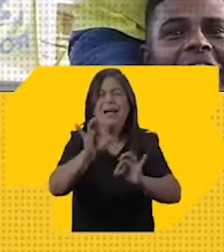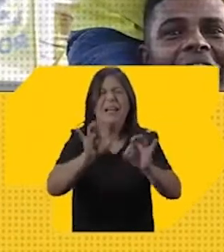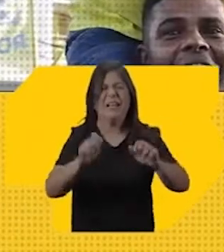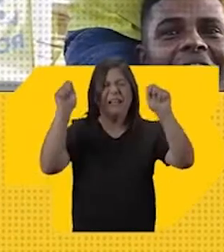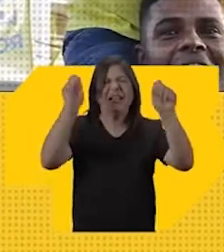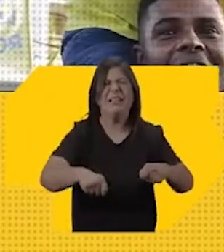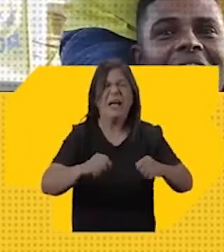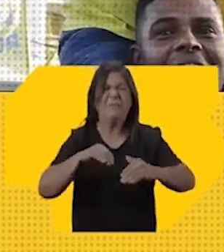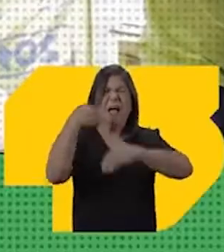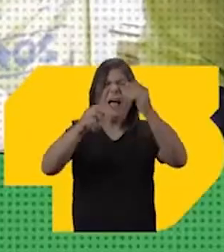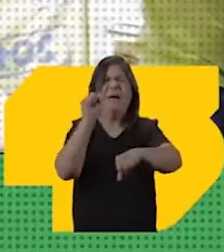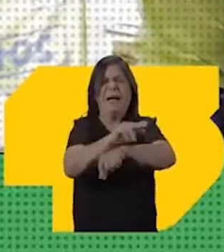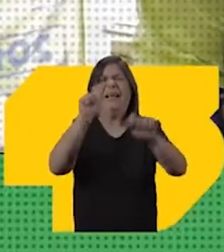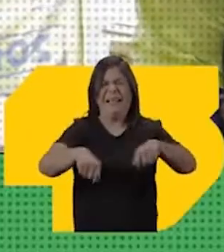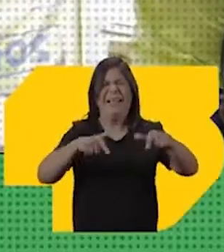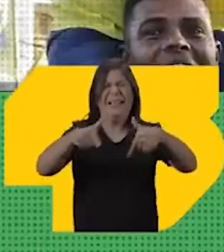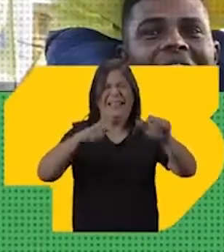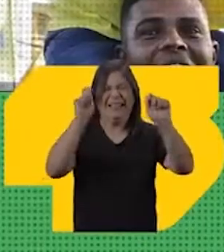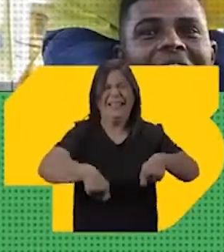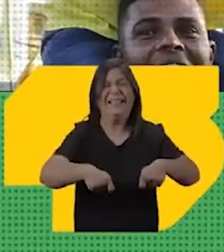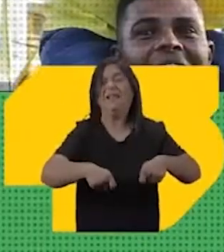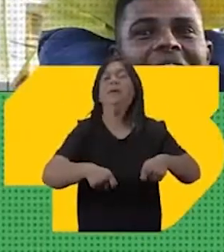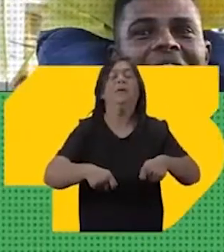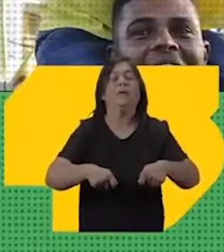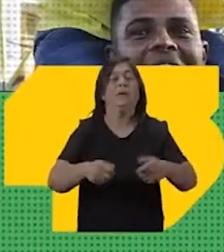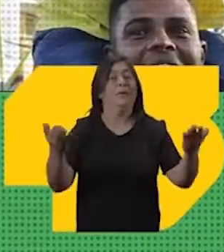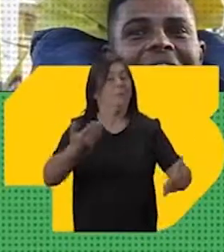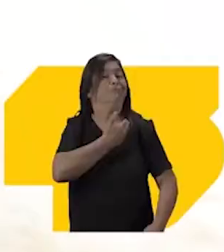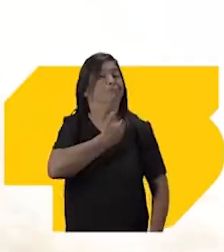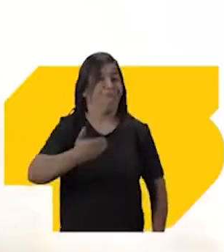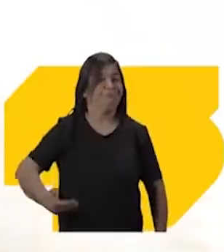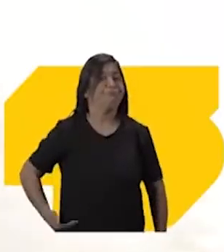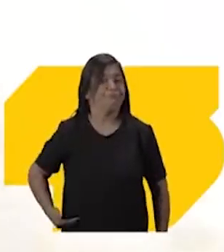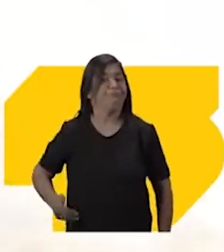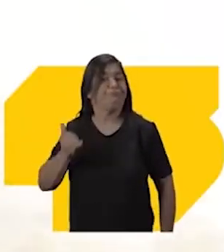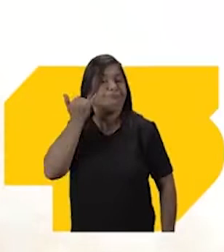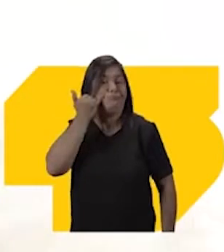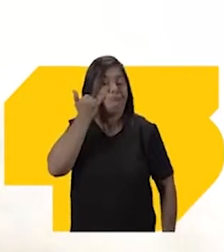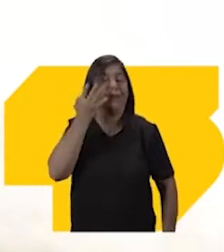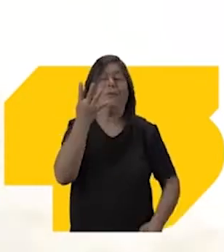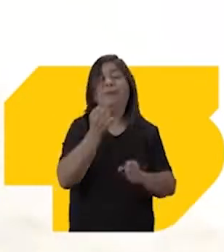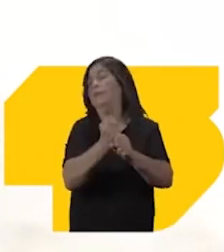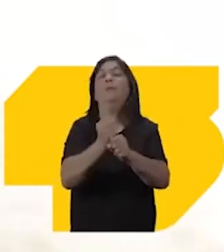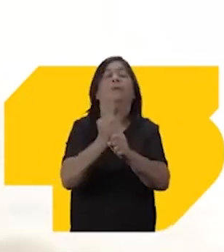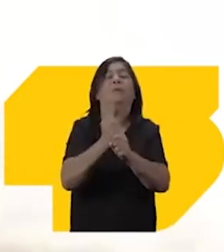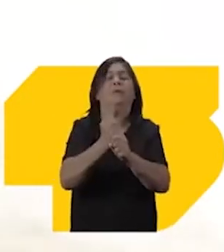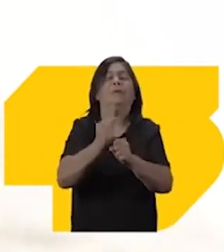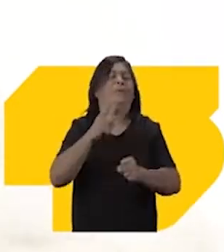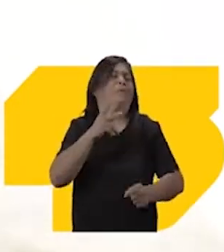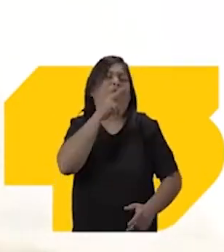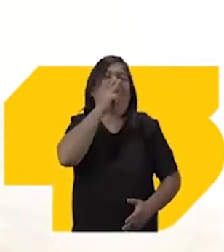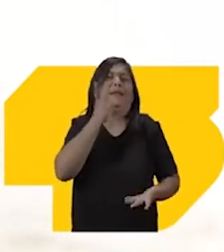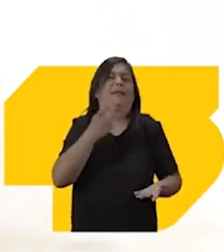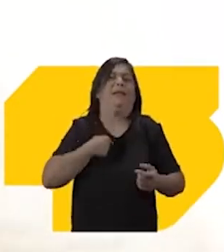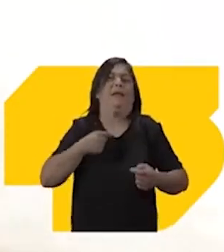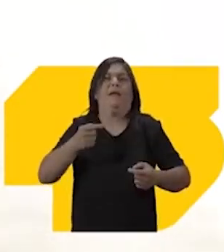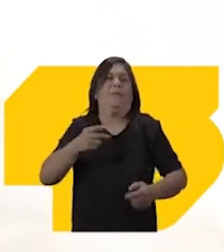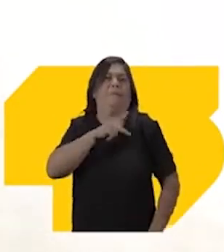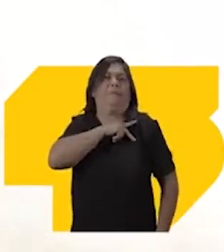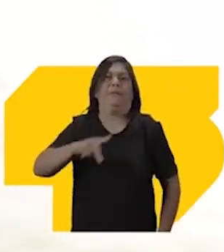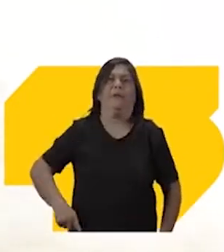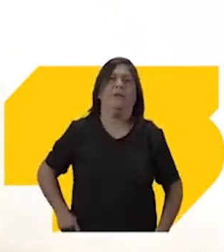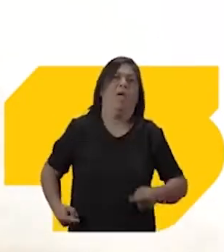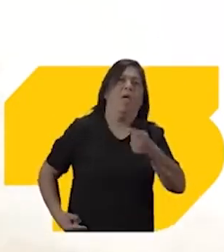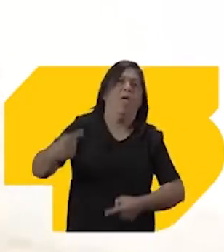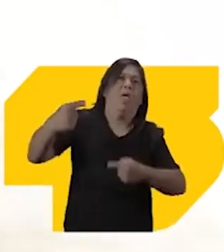mais planejamento, com Pedro é mais emprego. O atual governador da Paraíba passou os últimos 4 anos